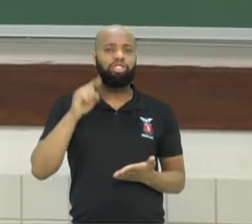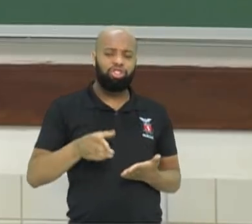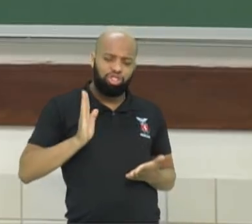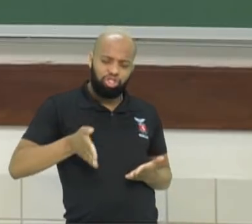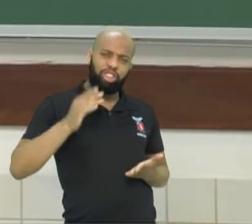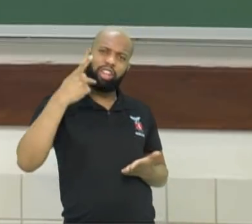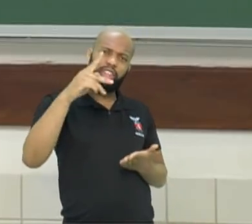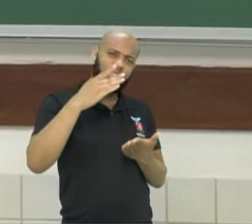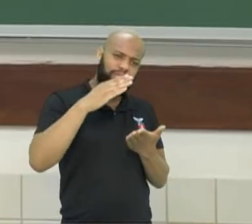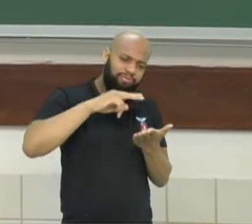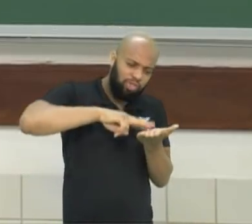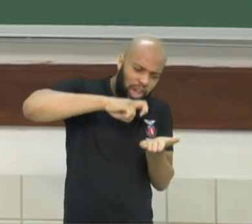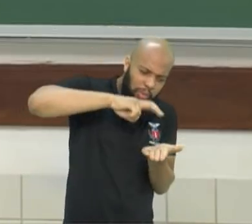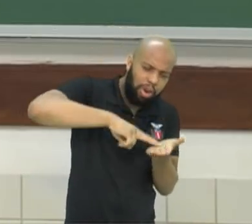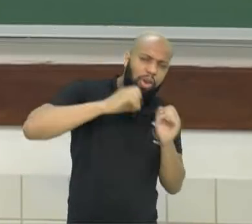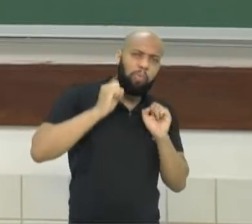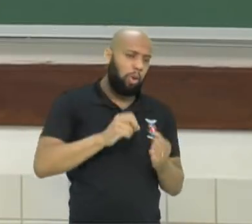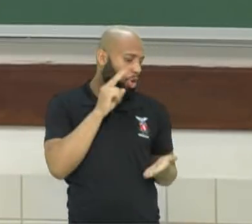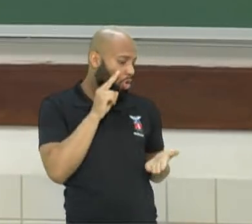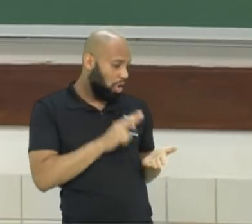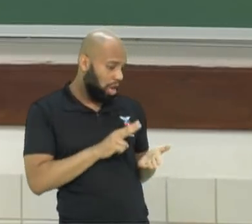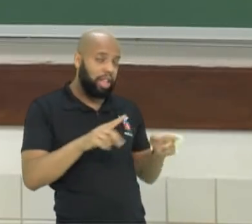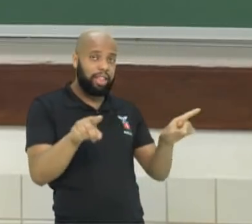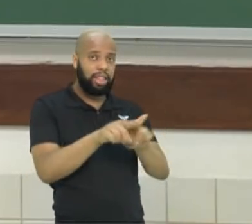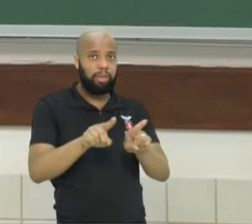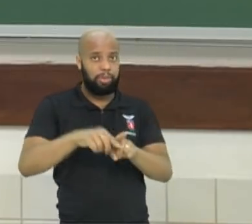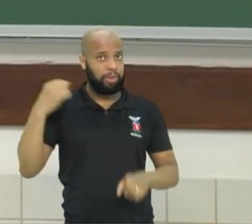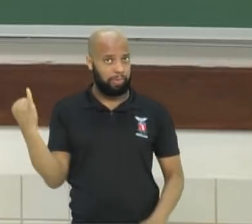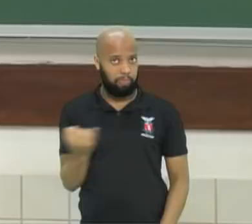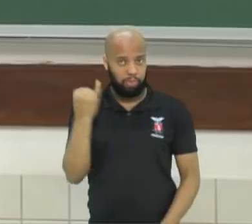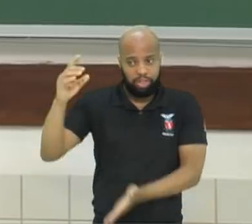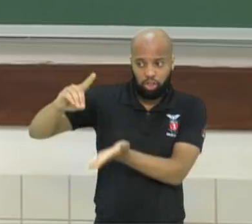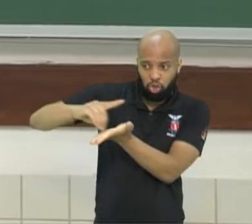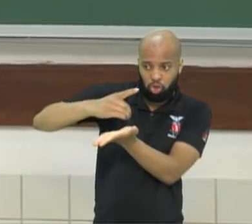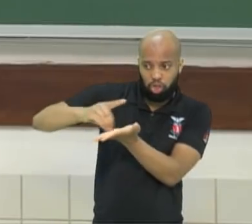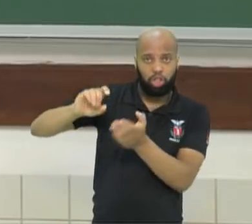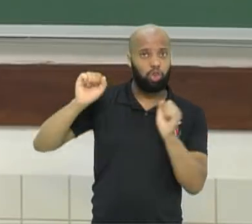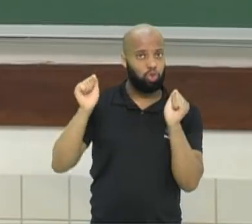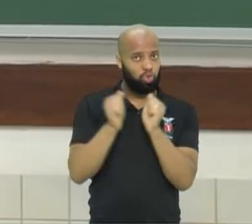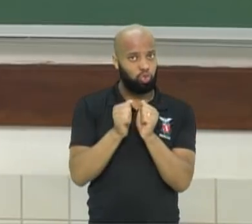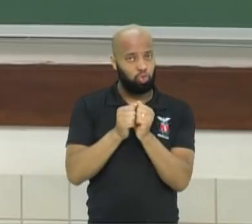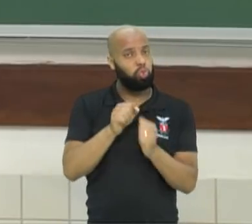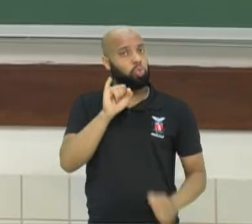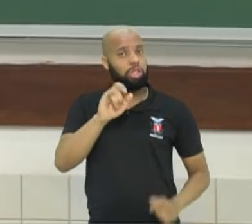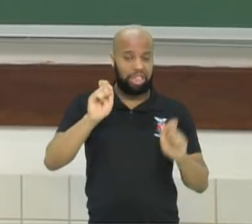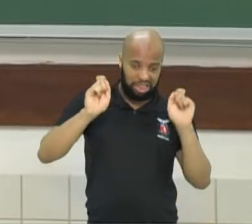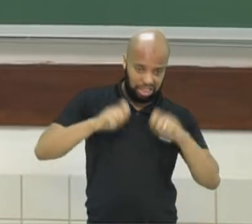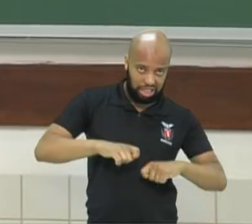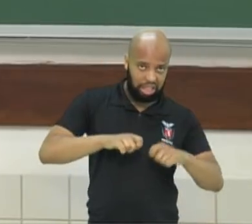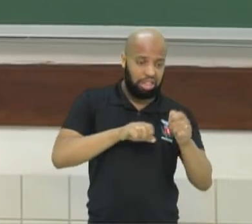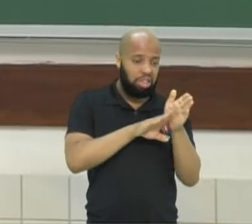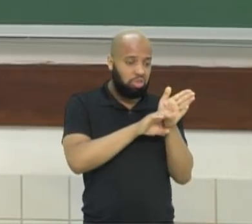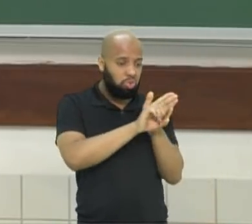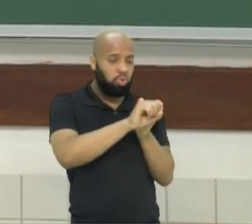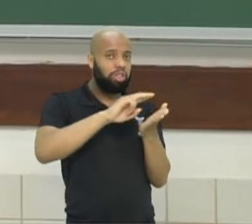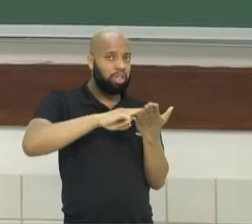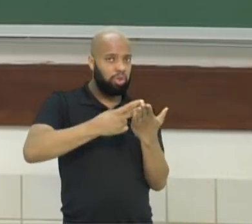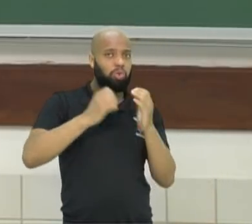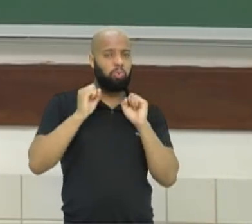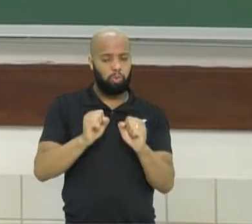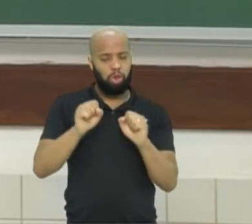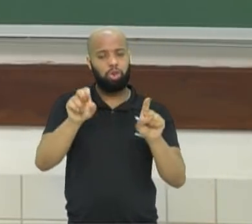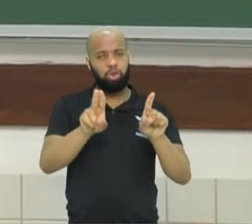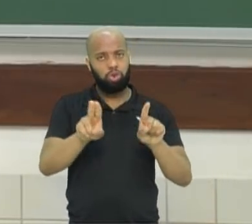pode consultar. É legal que você tenha o dicionário do teu ladinho. Se você puder, o Google Tradutor também pode usar. Uma